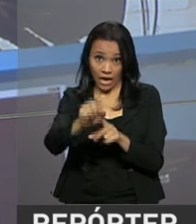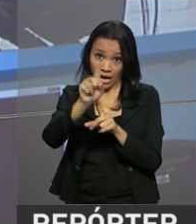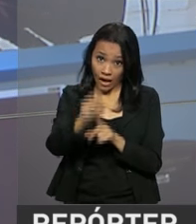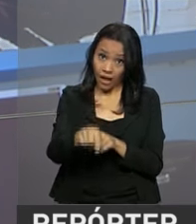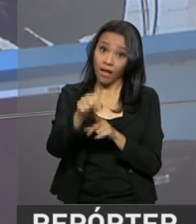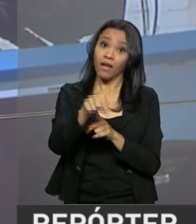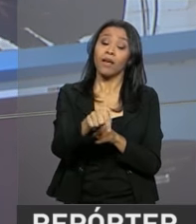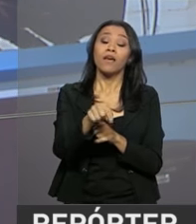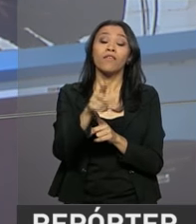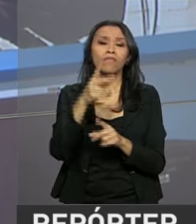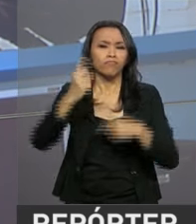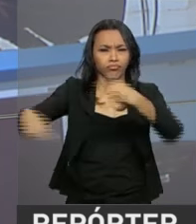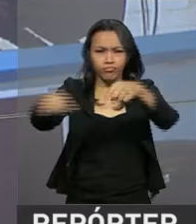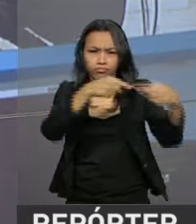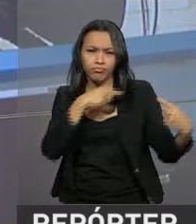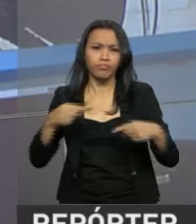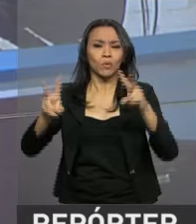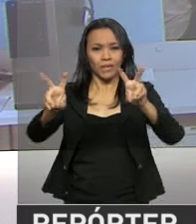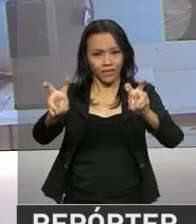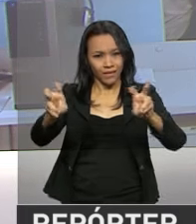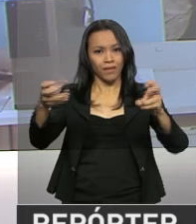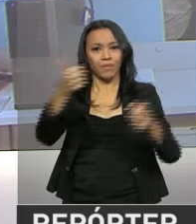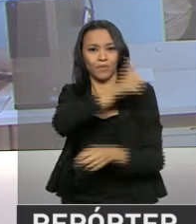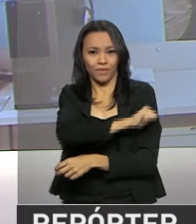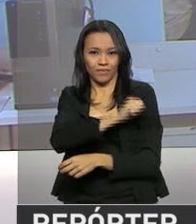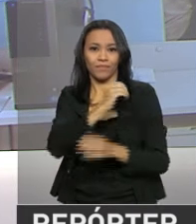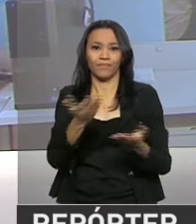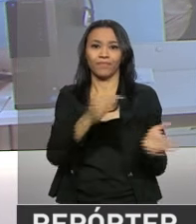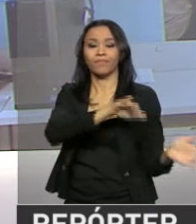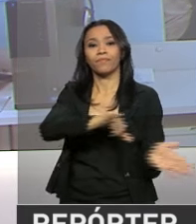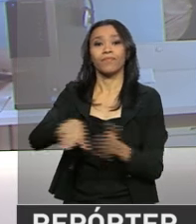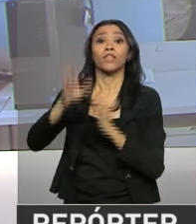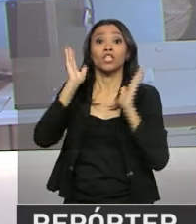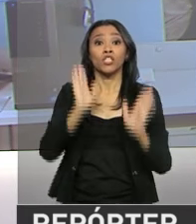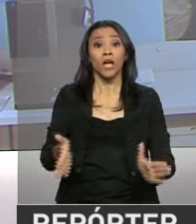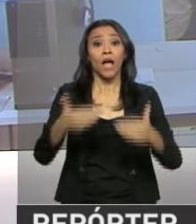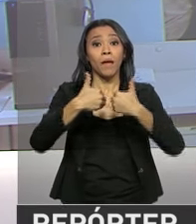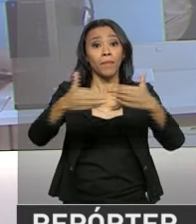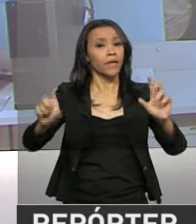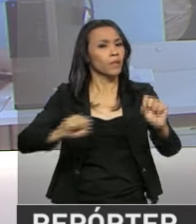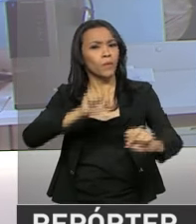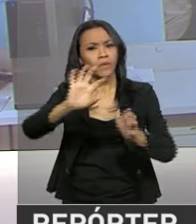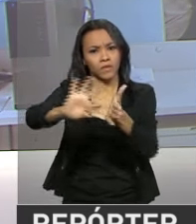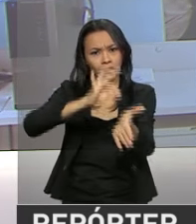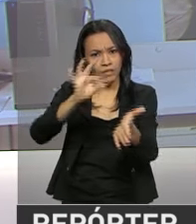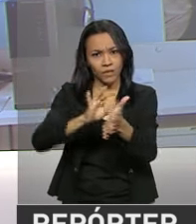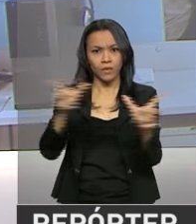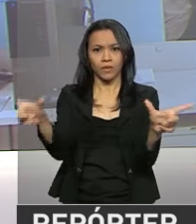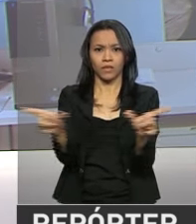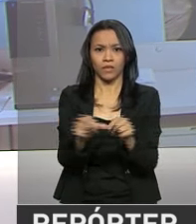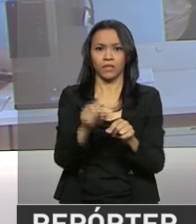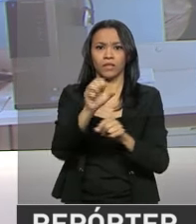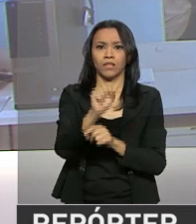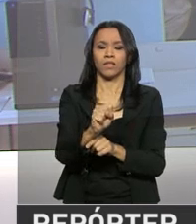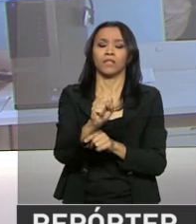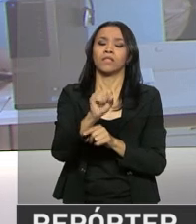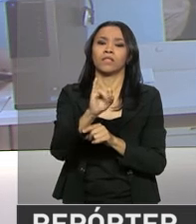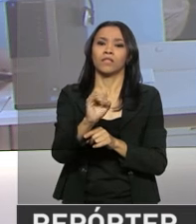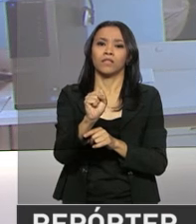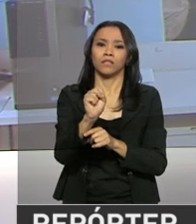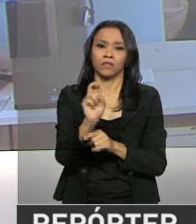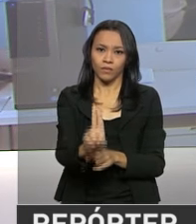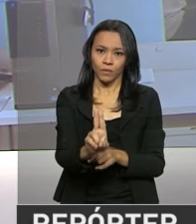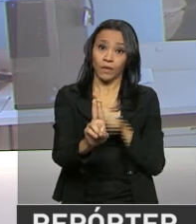Rio de Janeiro, debatem o tema hoje. E já estão abertas as inscrições para o sistema de seleção